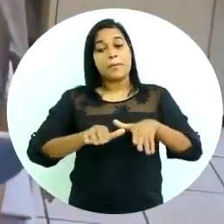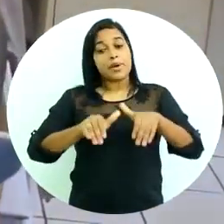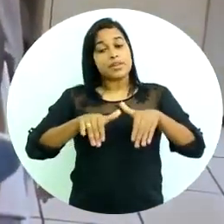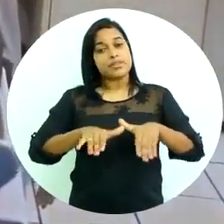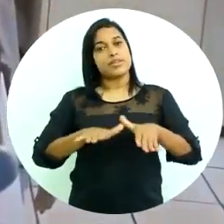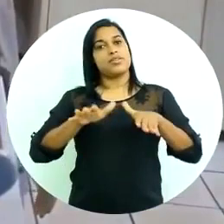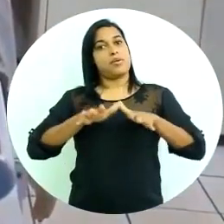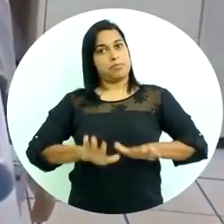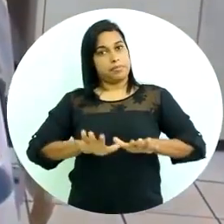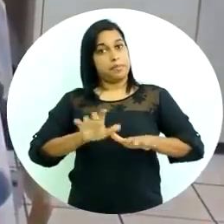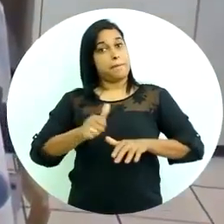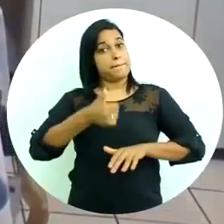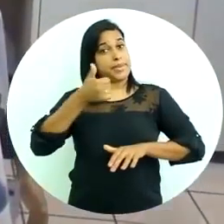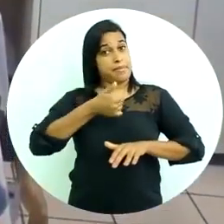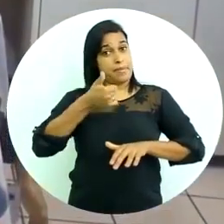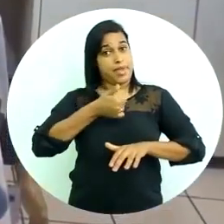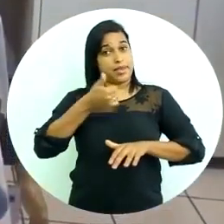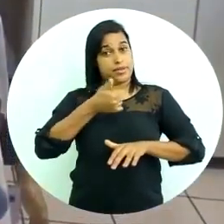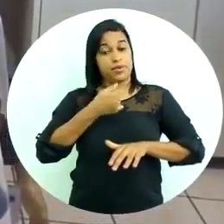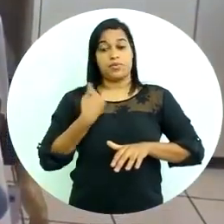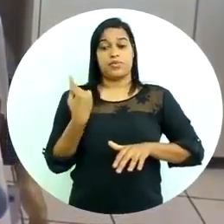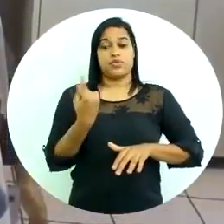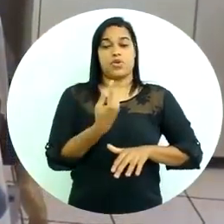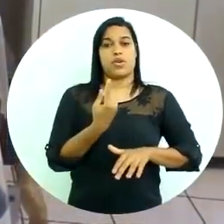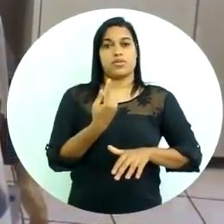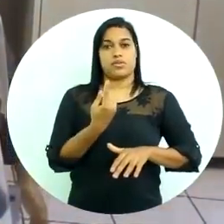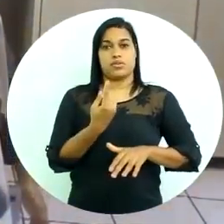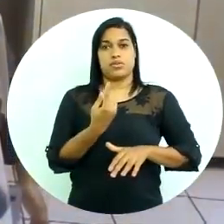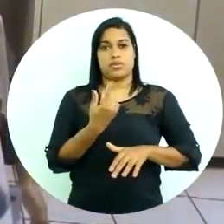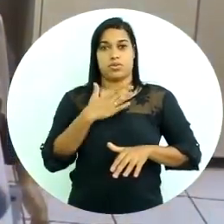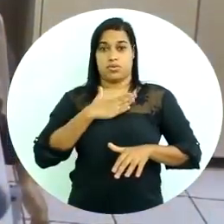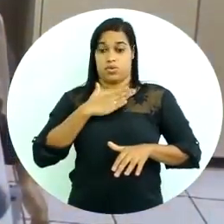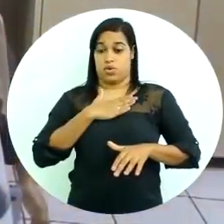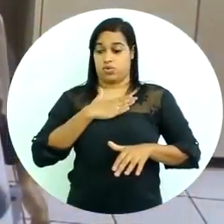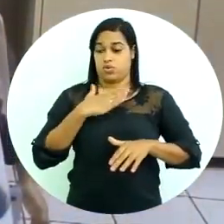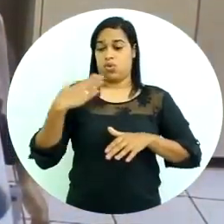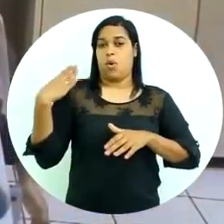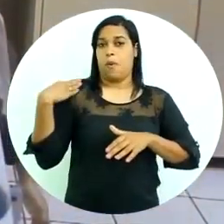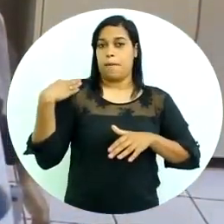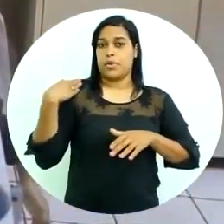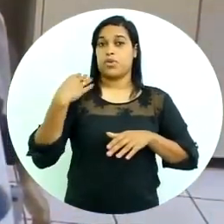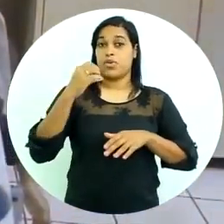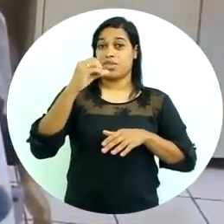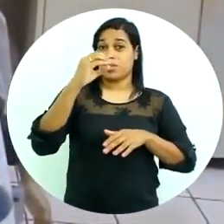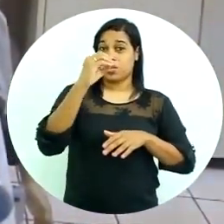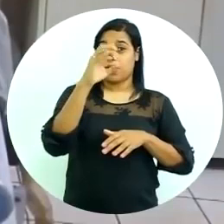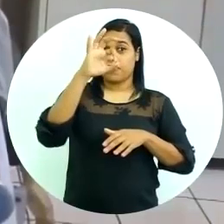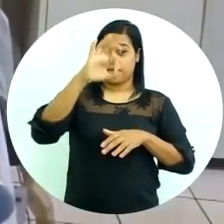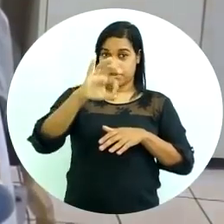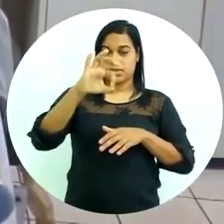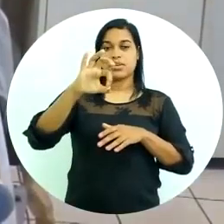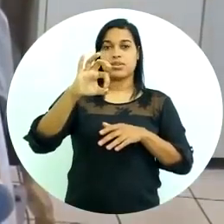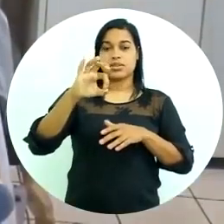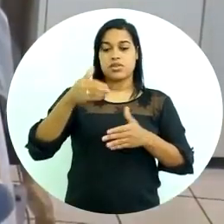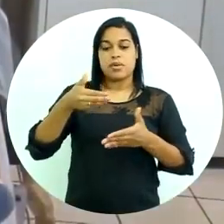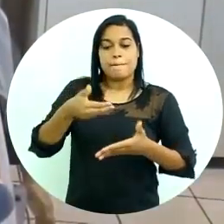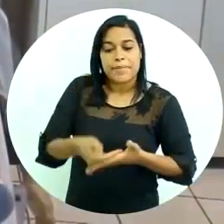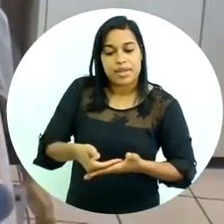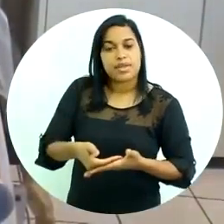primeiro deles, o nosso posicionamento em relação à vítima seria com o nosso ombro 90 graus da